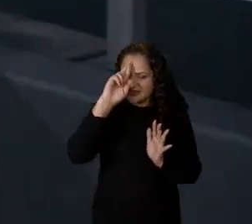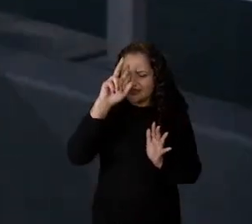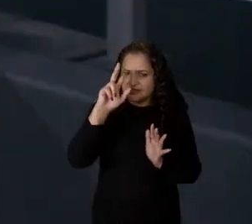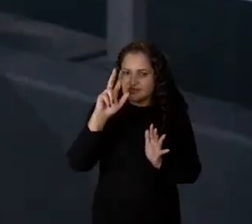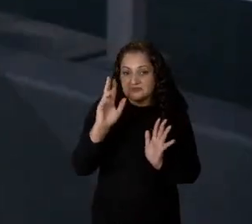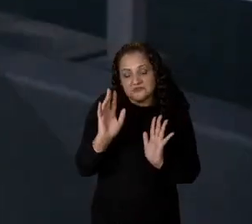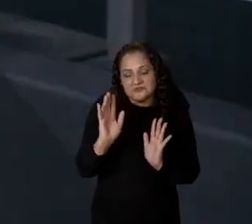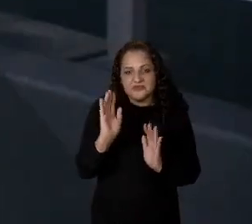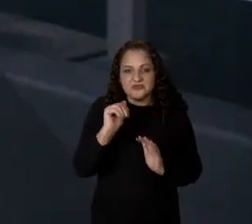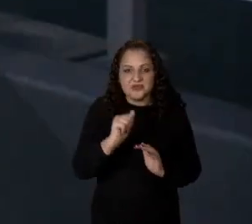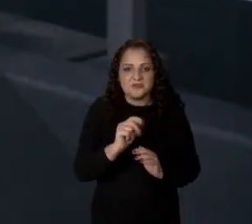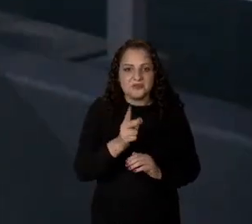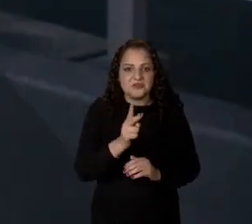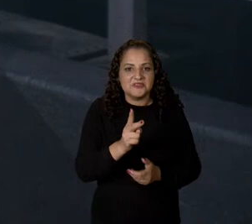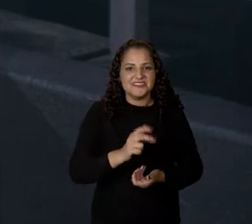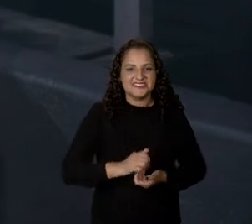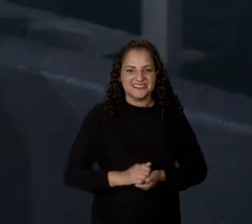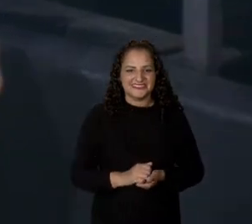Vamos lá.